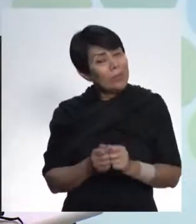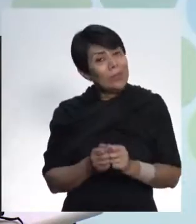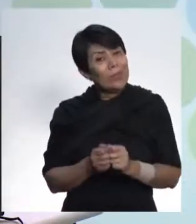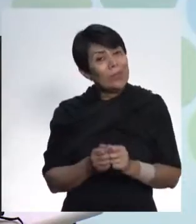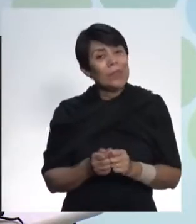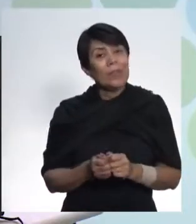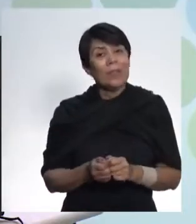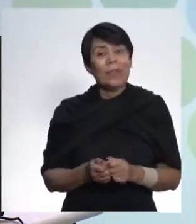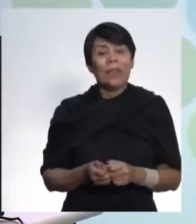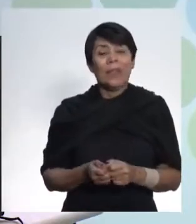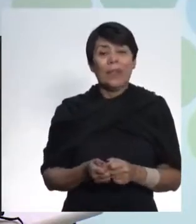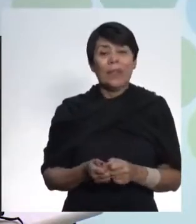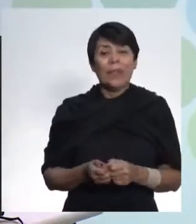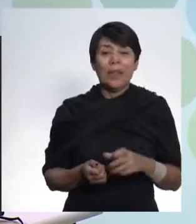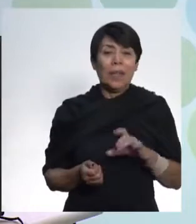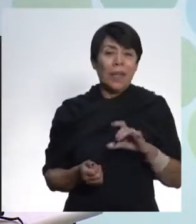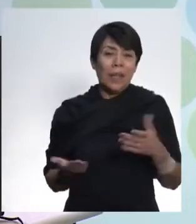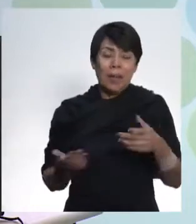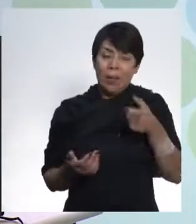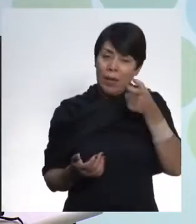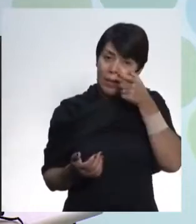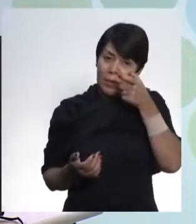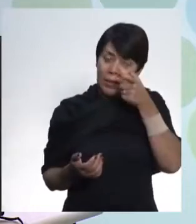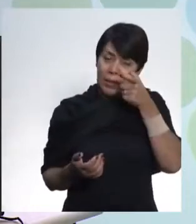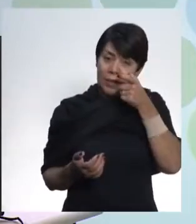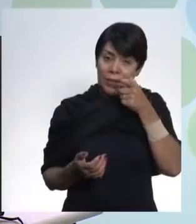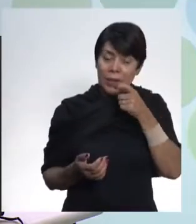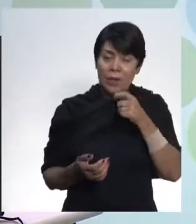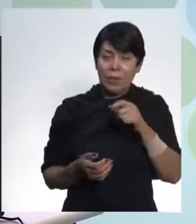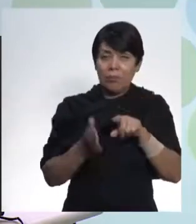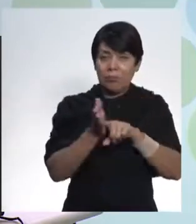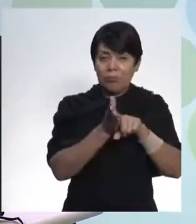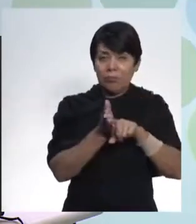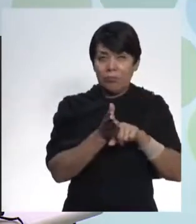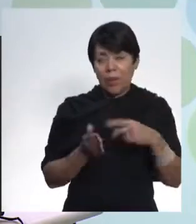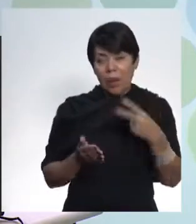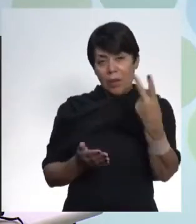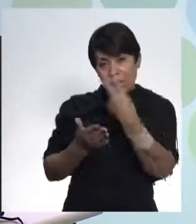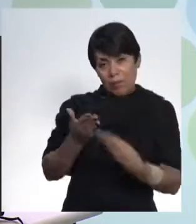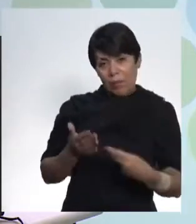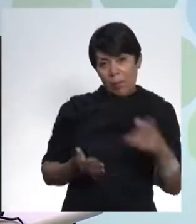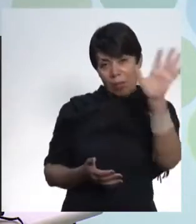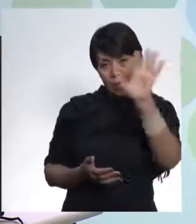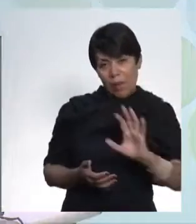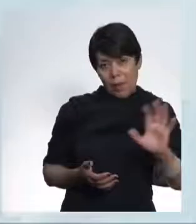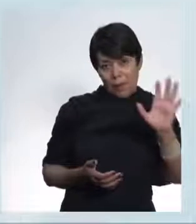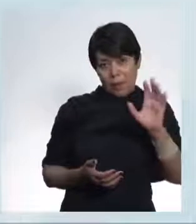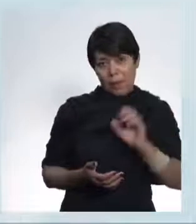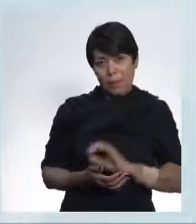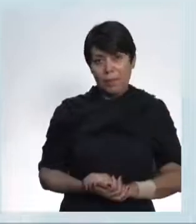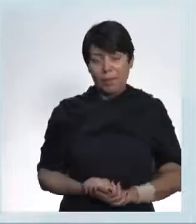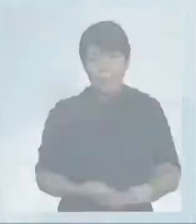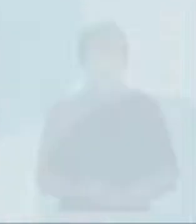agora por meio da observação e análise do mapa Biomas Brasileiros. Até já!